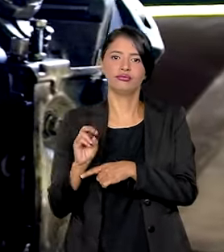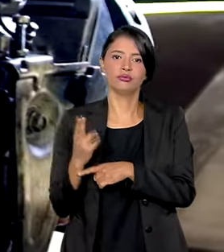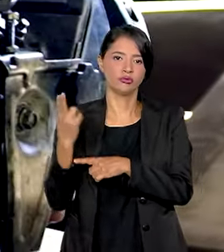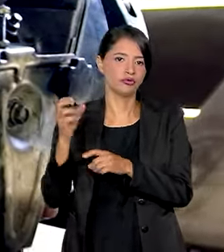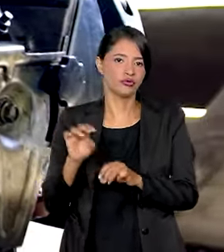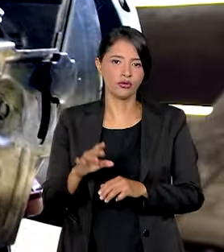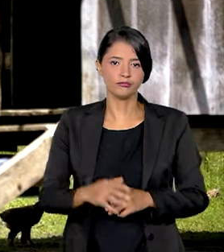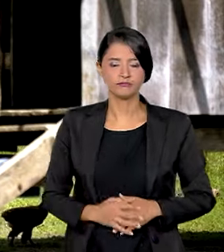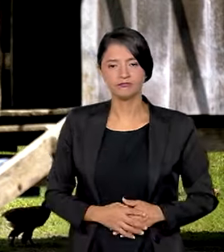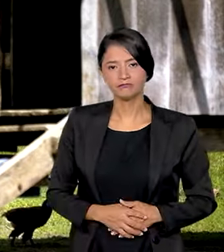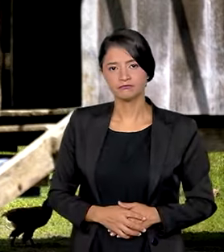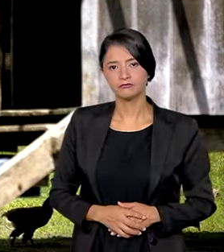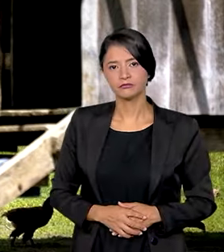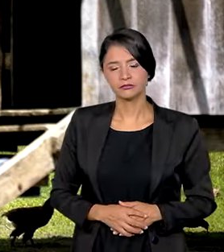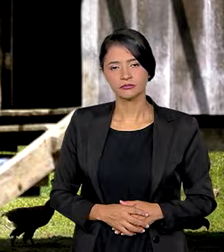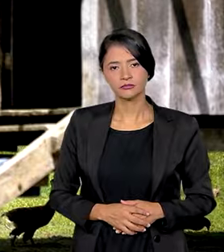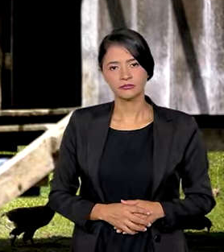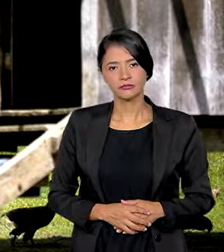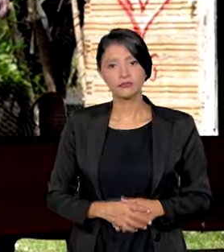de efeito estufa.